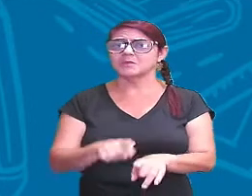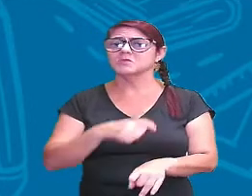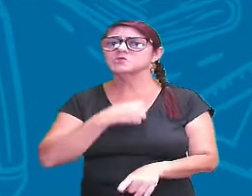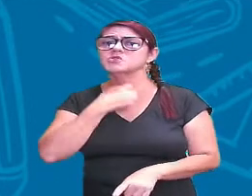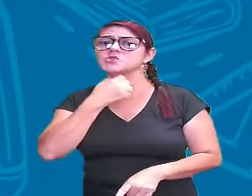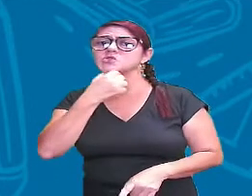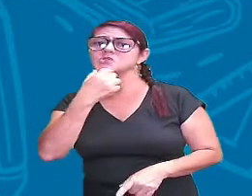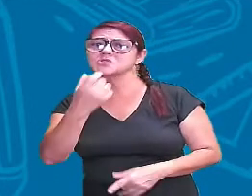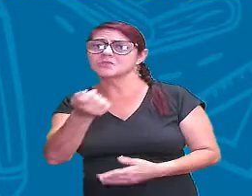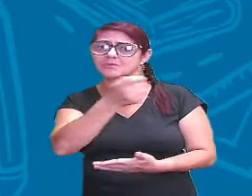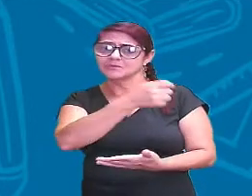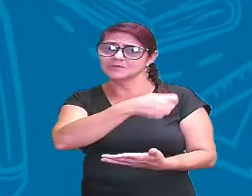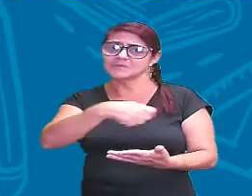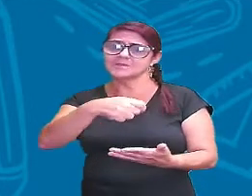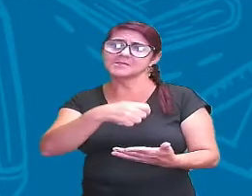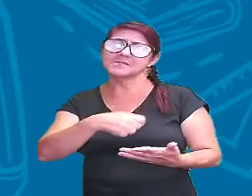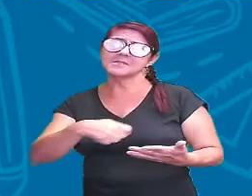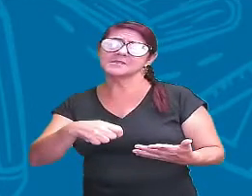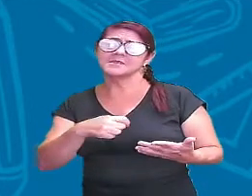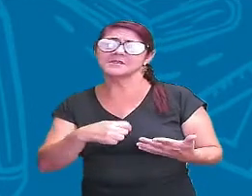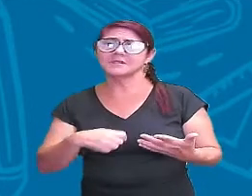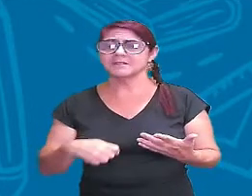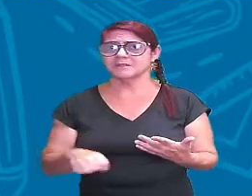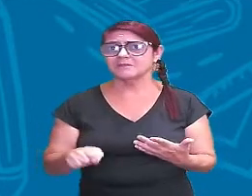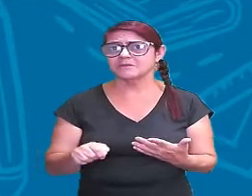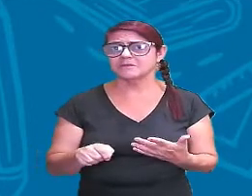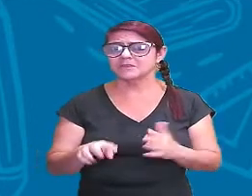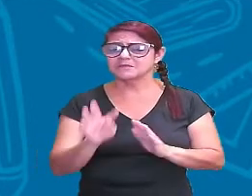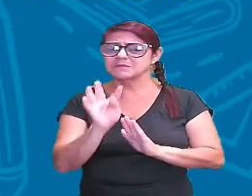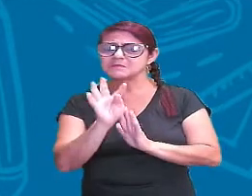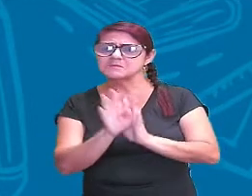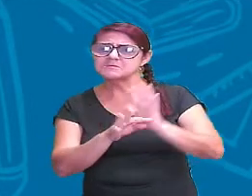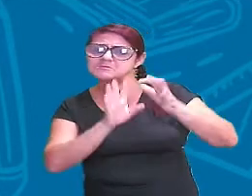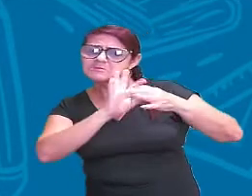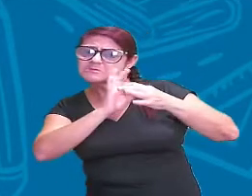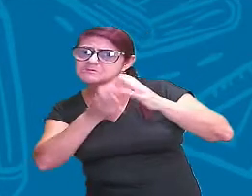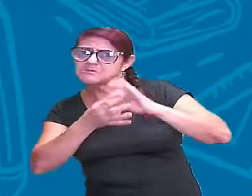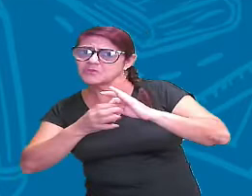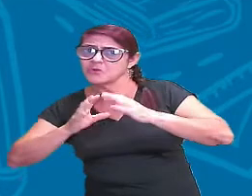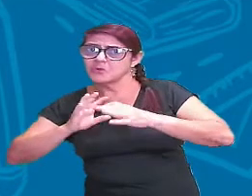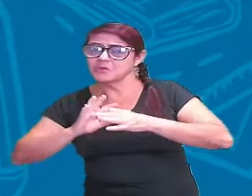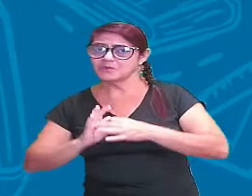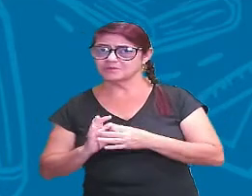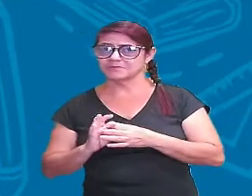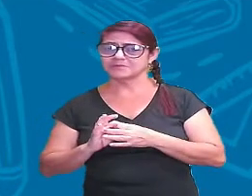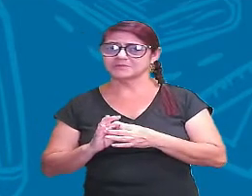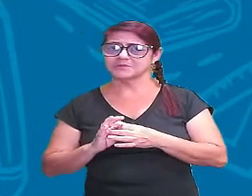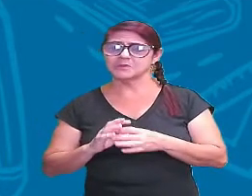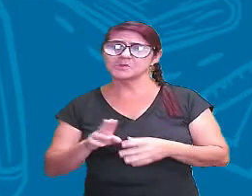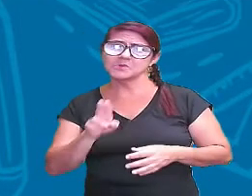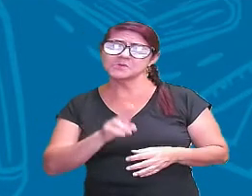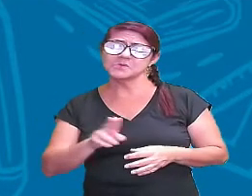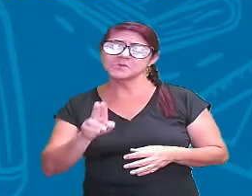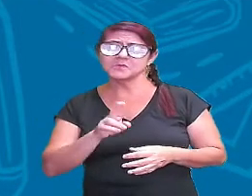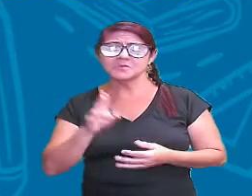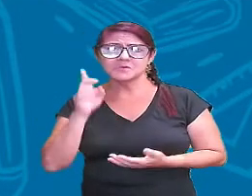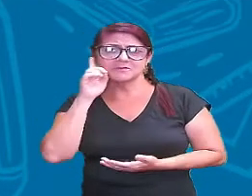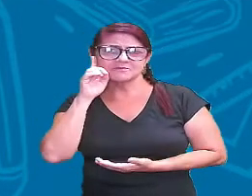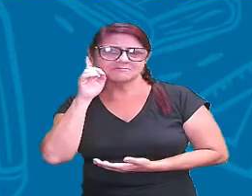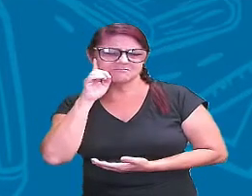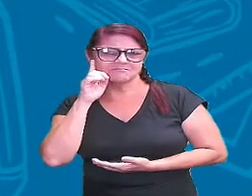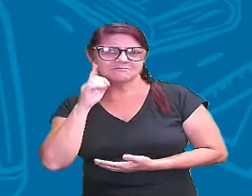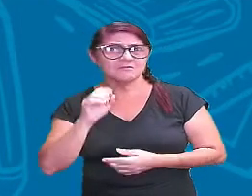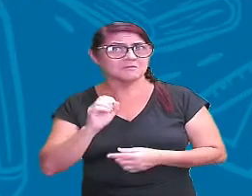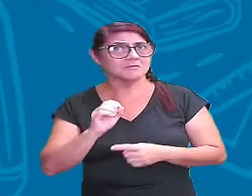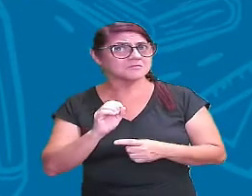e escritas regulares, contextuais e morfológicas das palavras de uso frequente, tá?